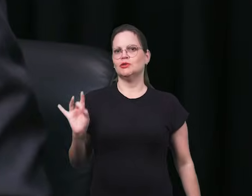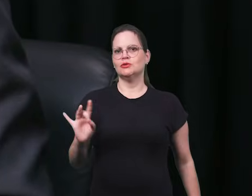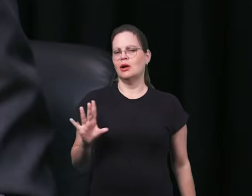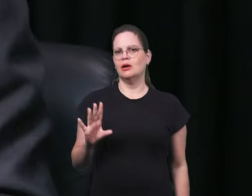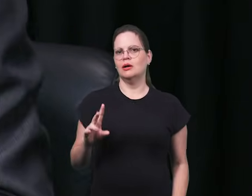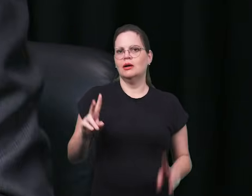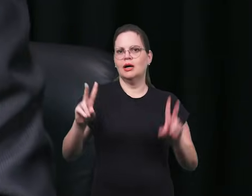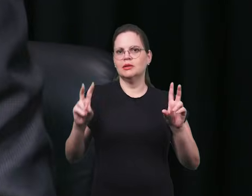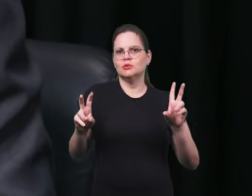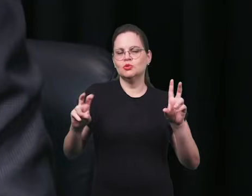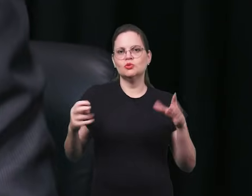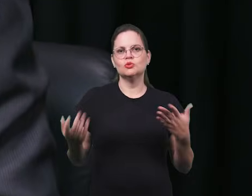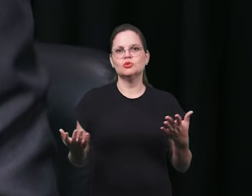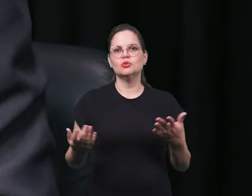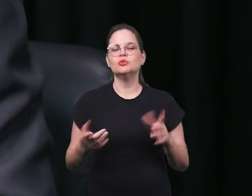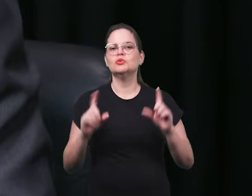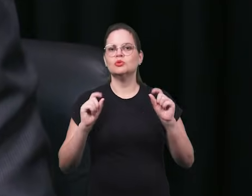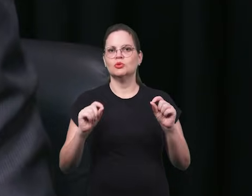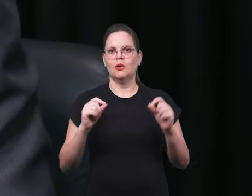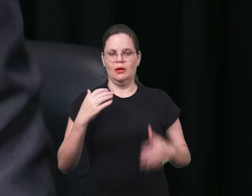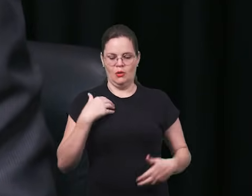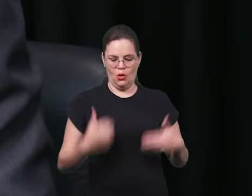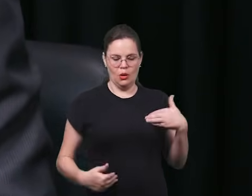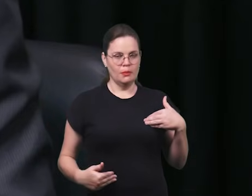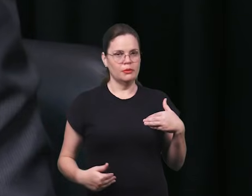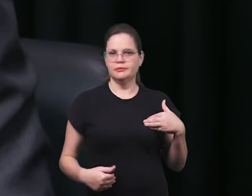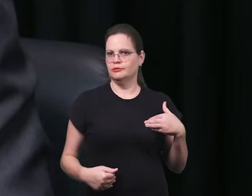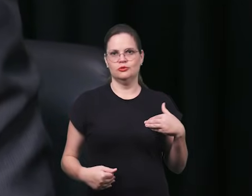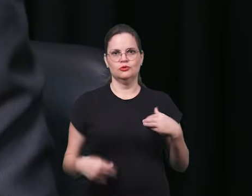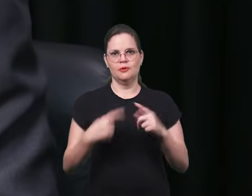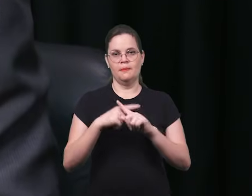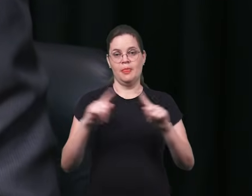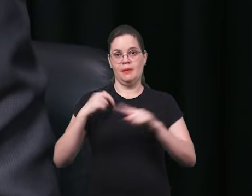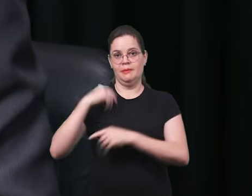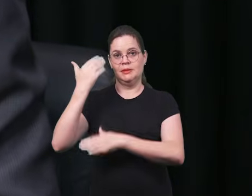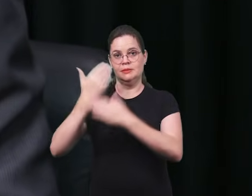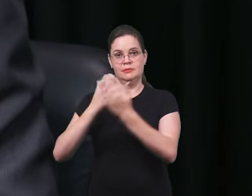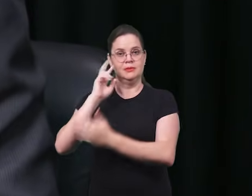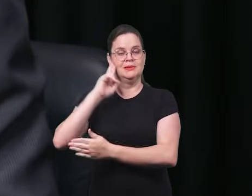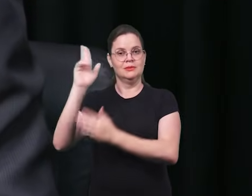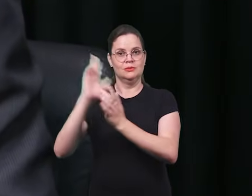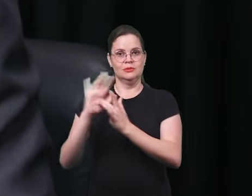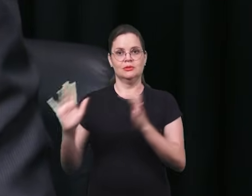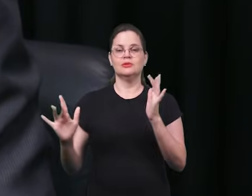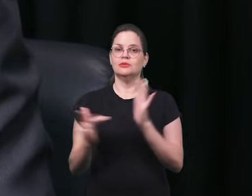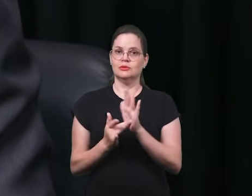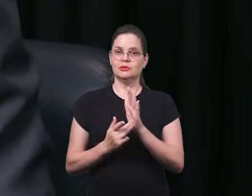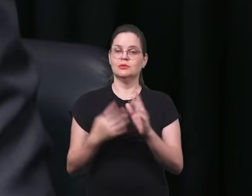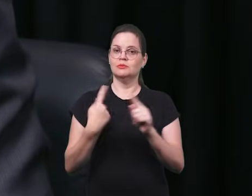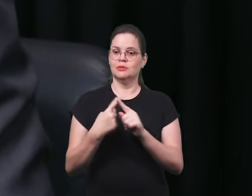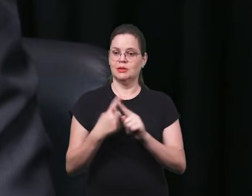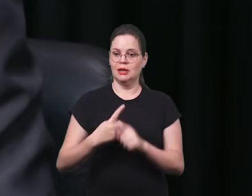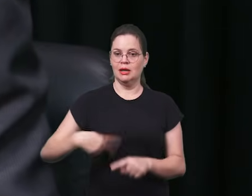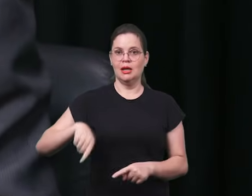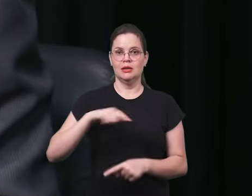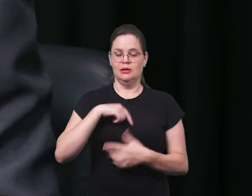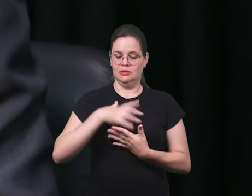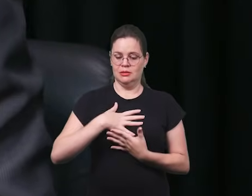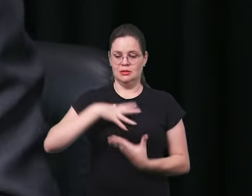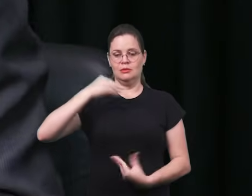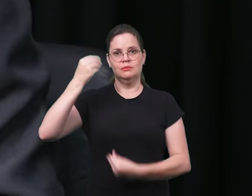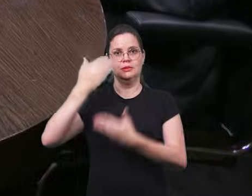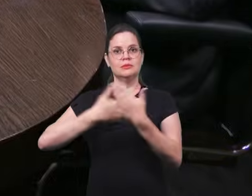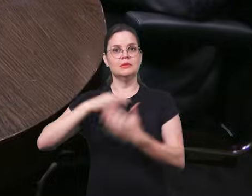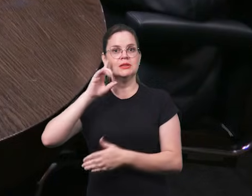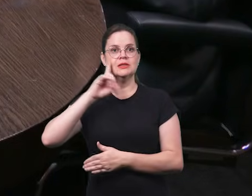físico, é relacionado ao descanso na presença do Senhor, a descansar a nossa alma em